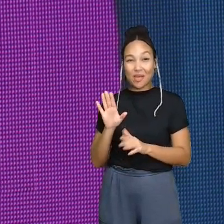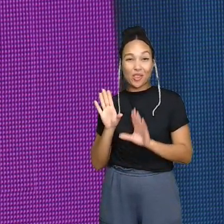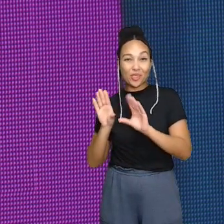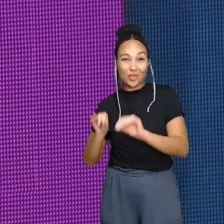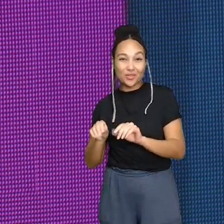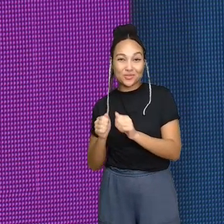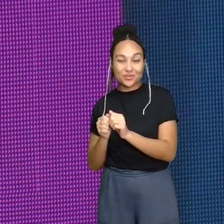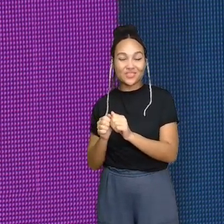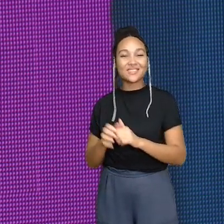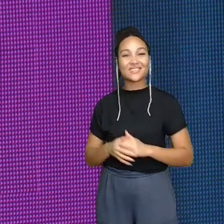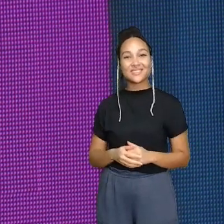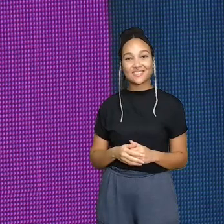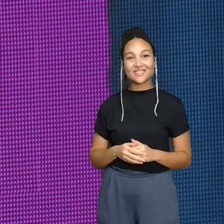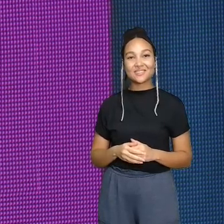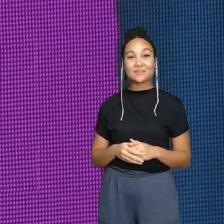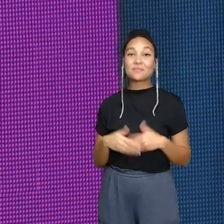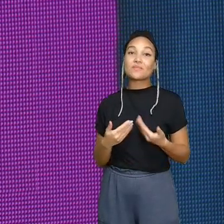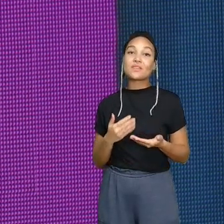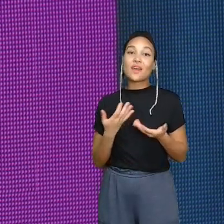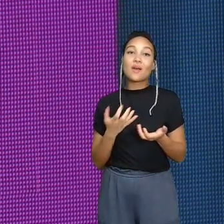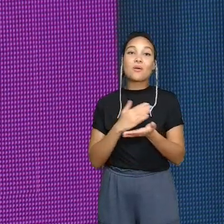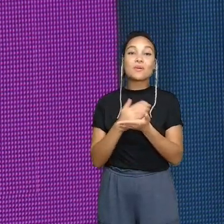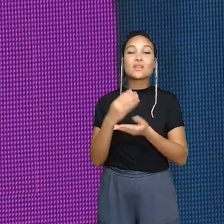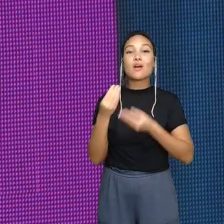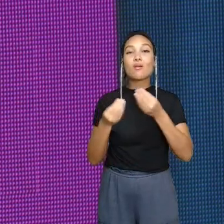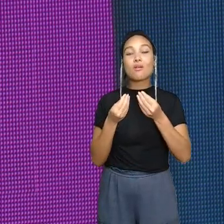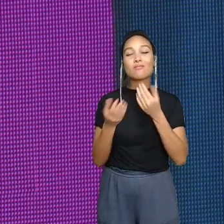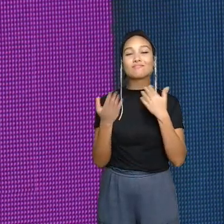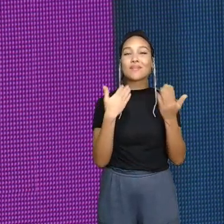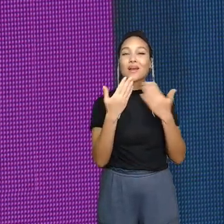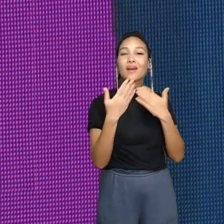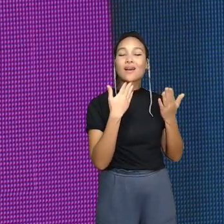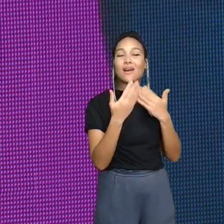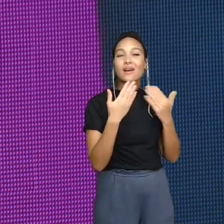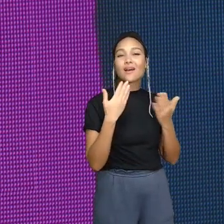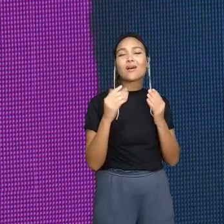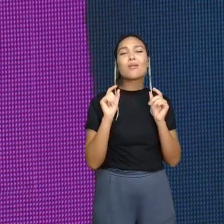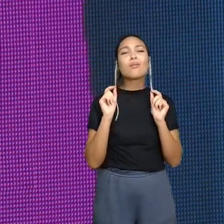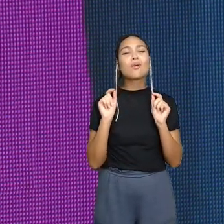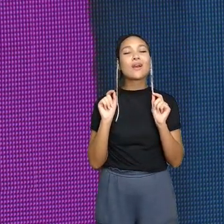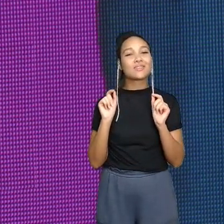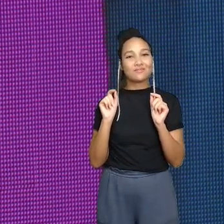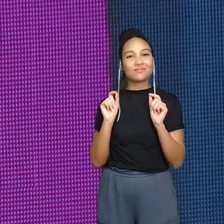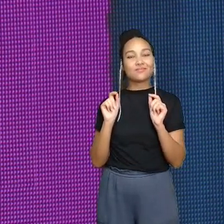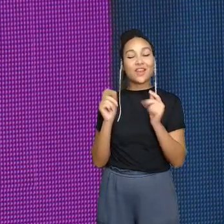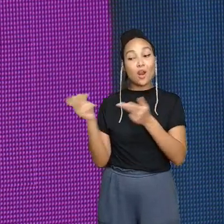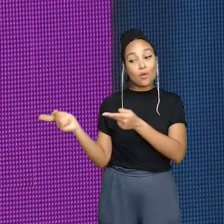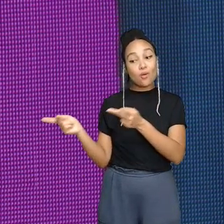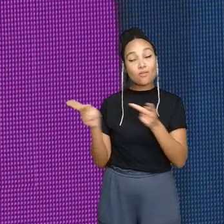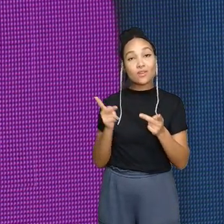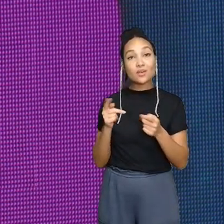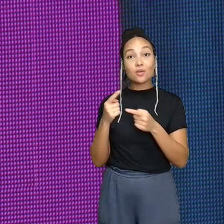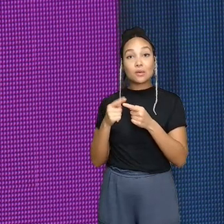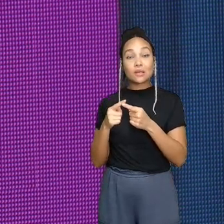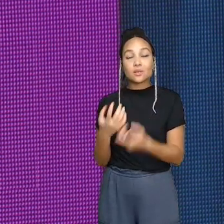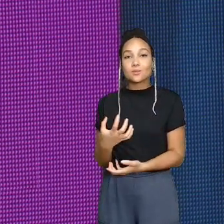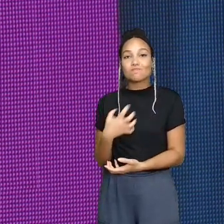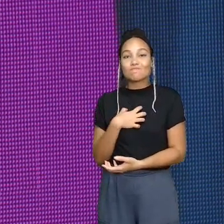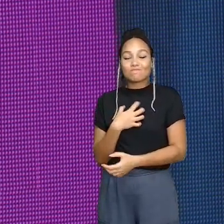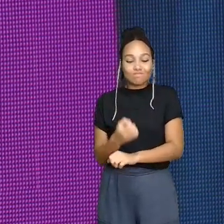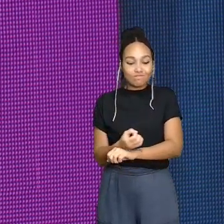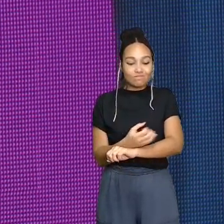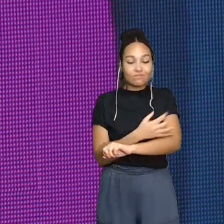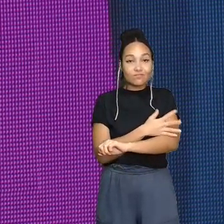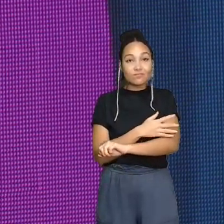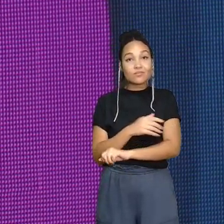E gostaria de começar esse nosso bate-papo fazendo um convite. Eu fiquei muito tocado e cativado pelas falas